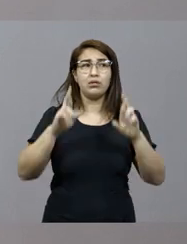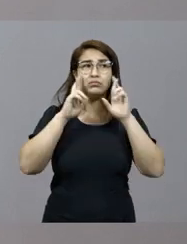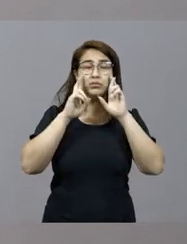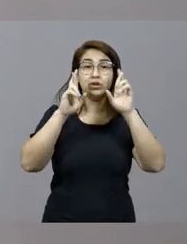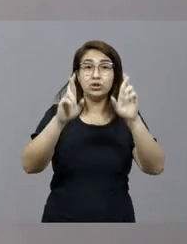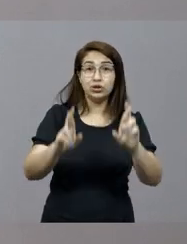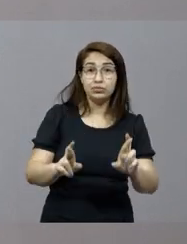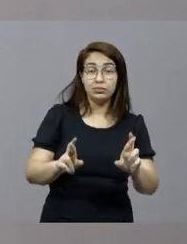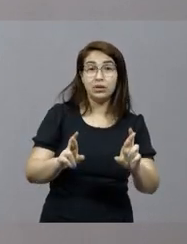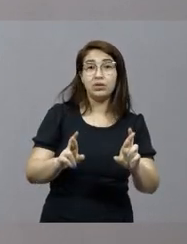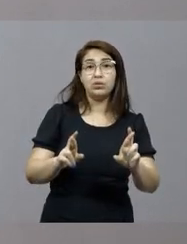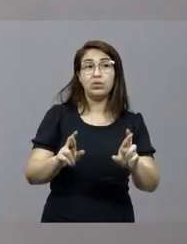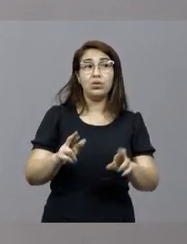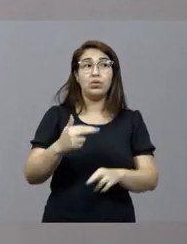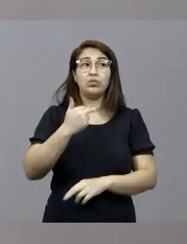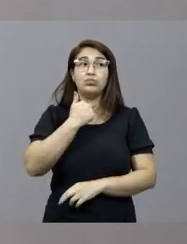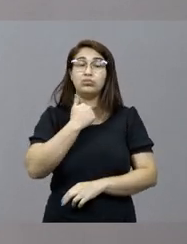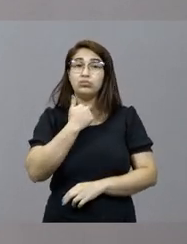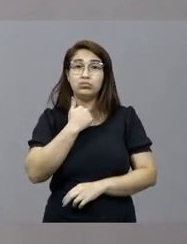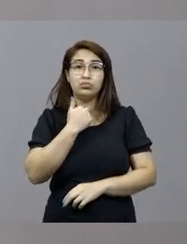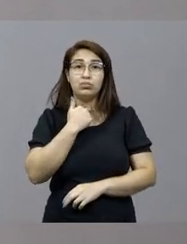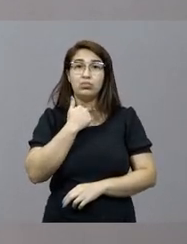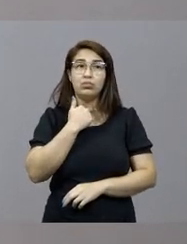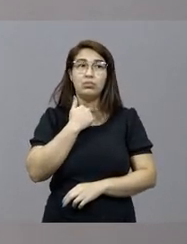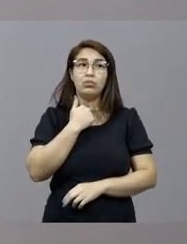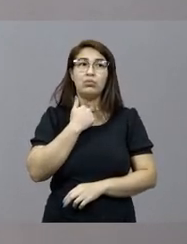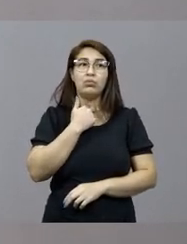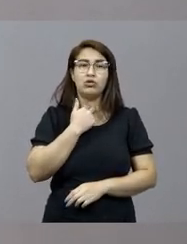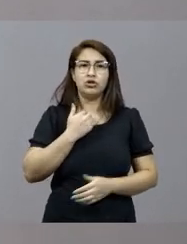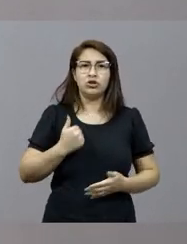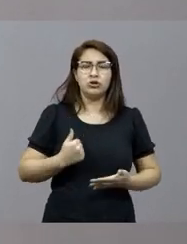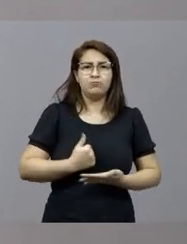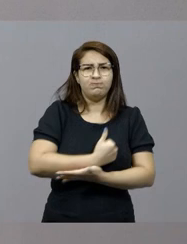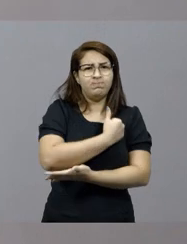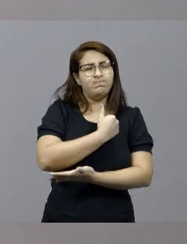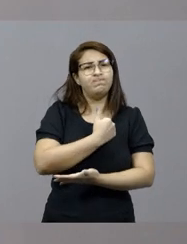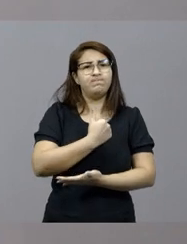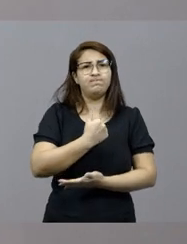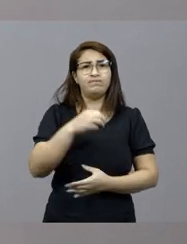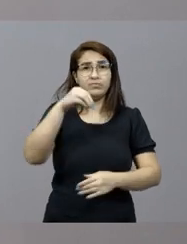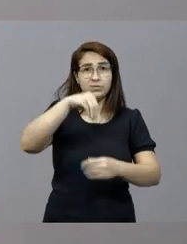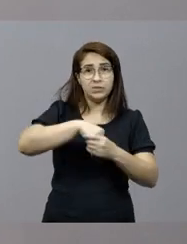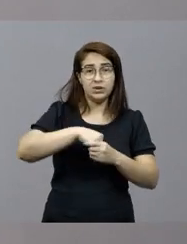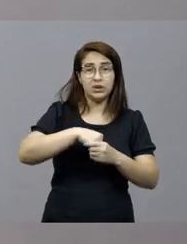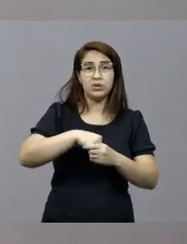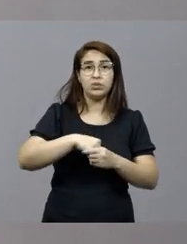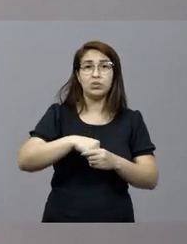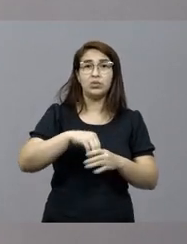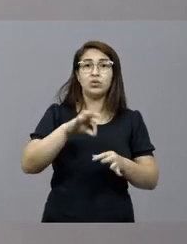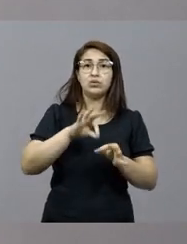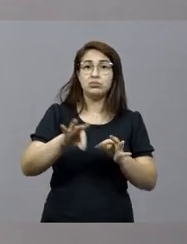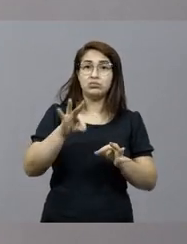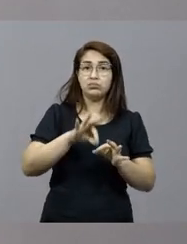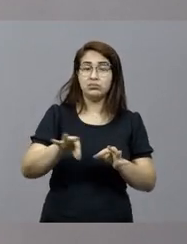um descalabro que está causando grande revolta no seio das instituições militares